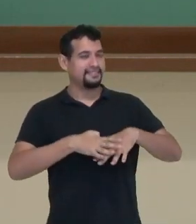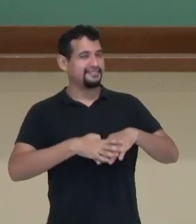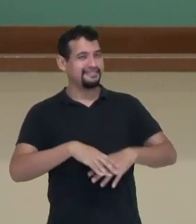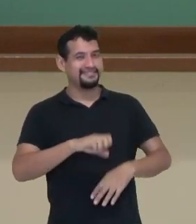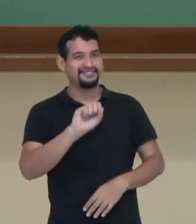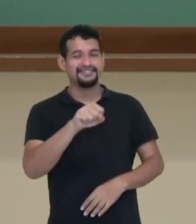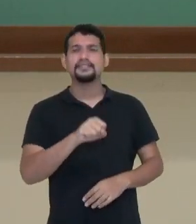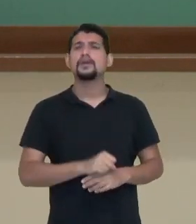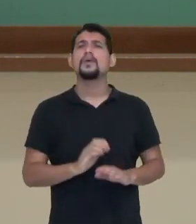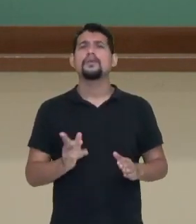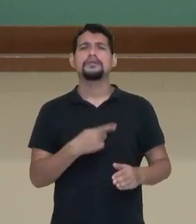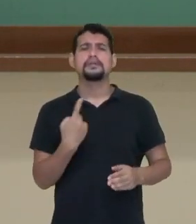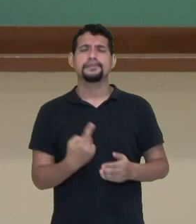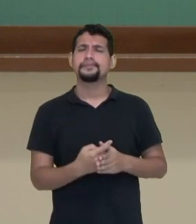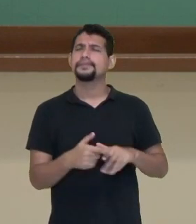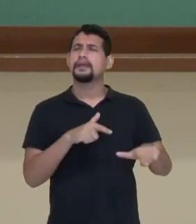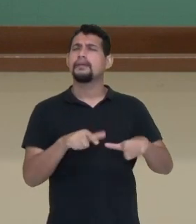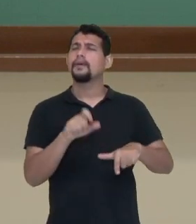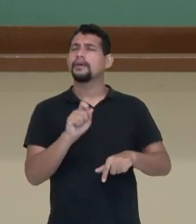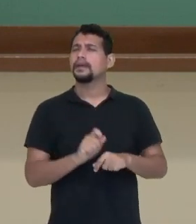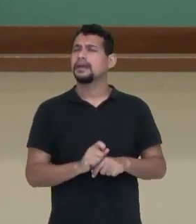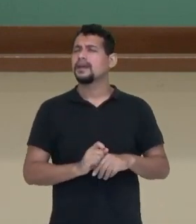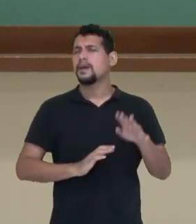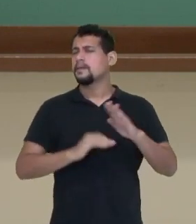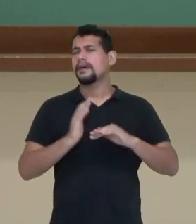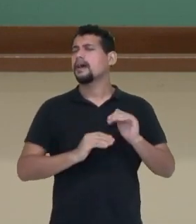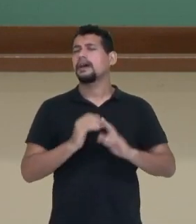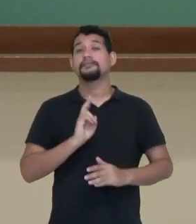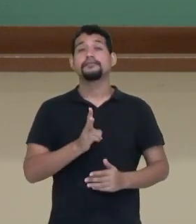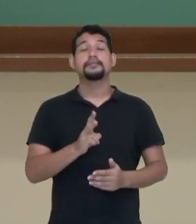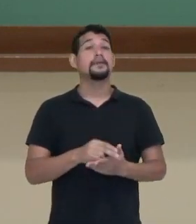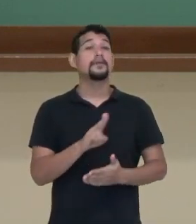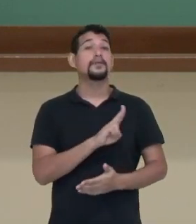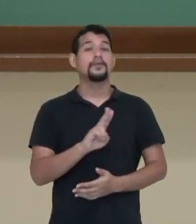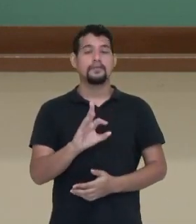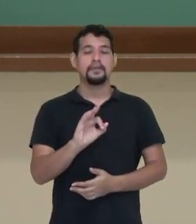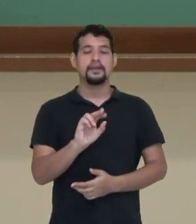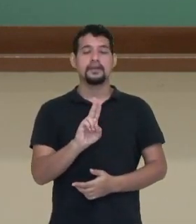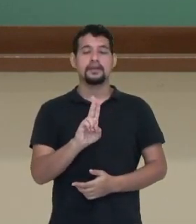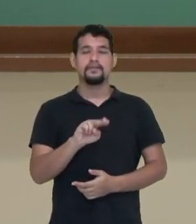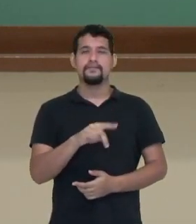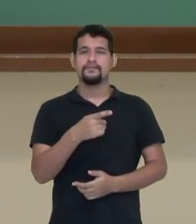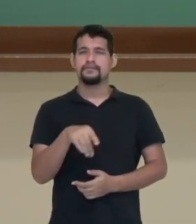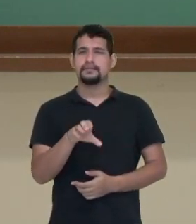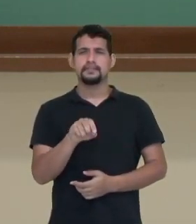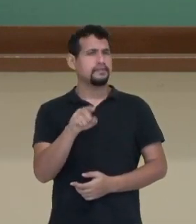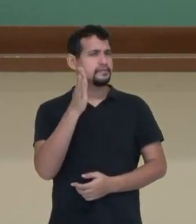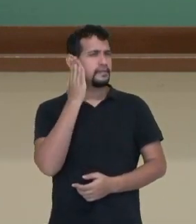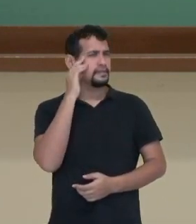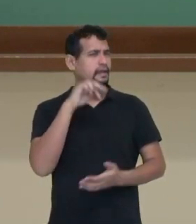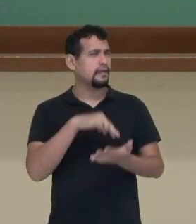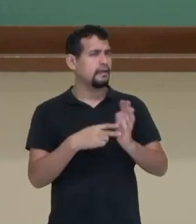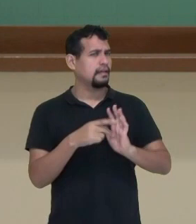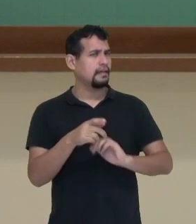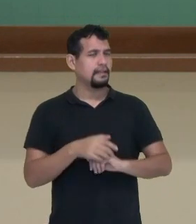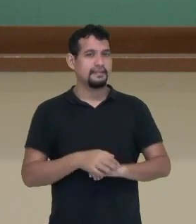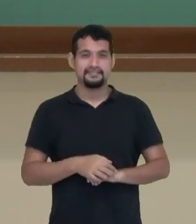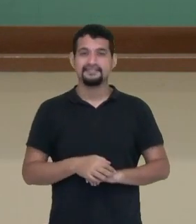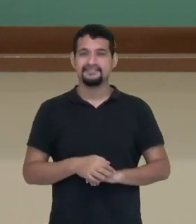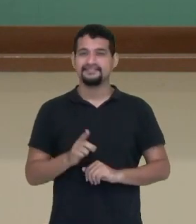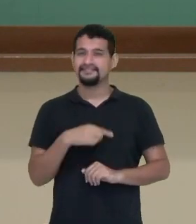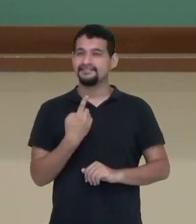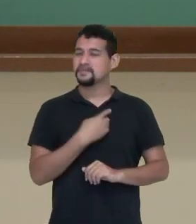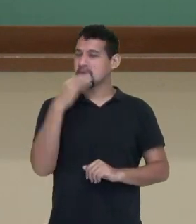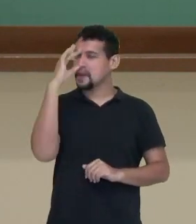matemática. Hoje vamos trabalhar algo super prático, gente, função. Tem noção do que é isso? É isso que a gente vai